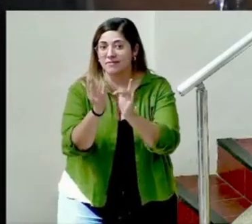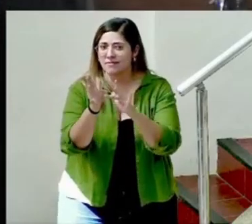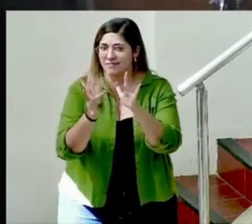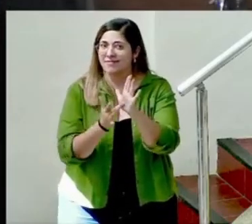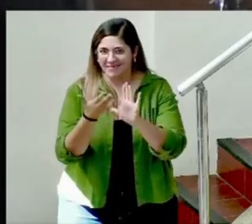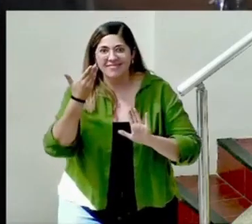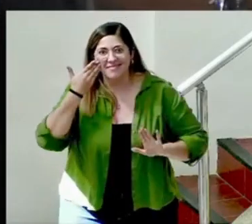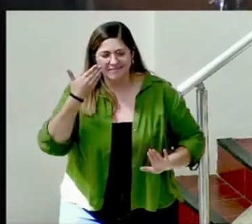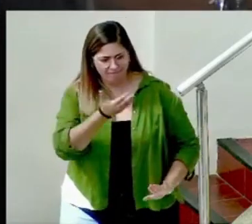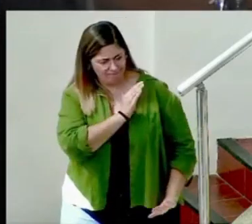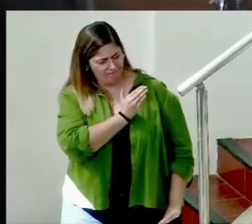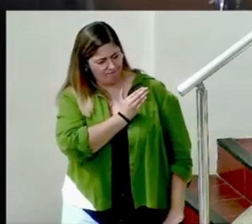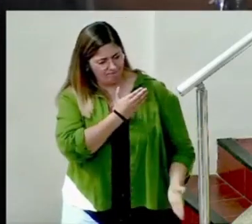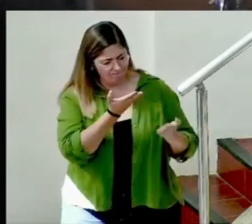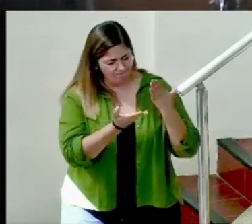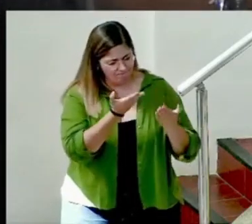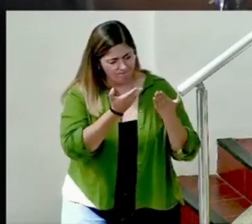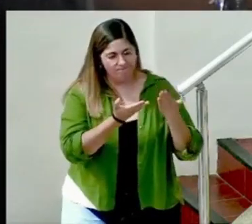o coração.